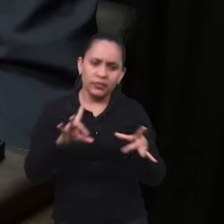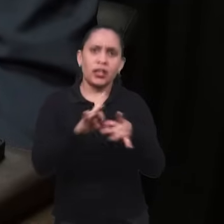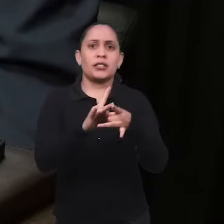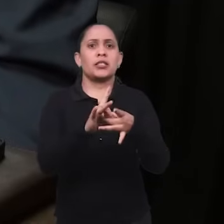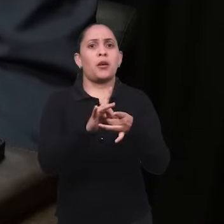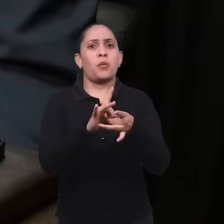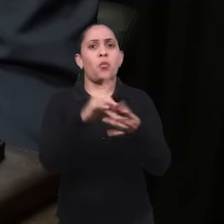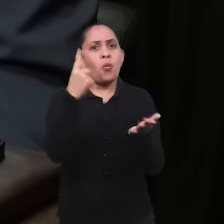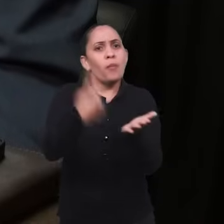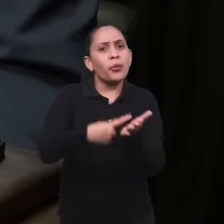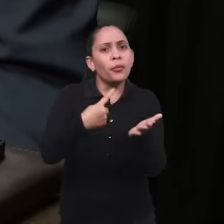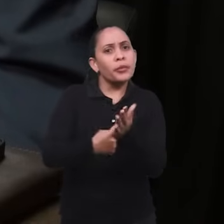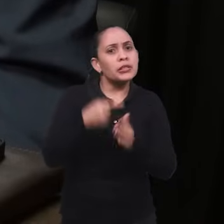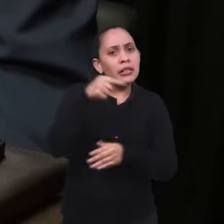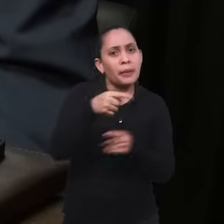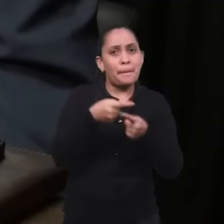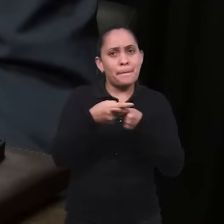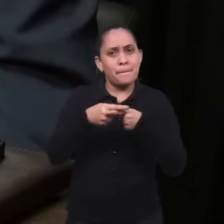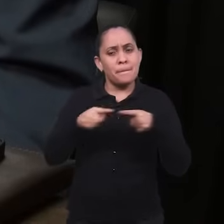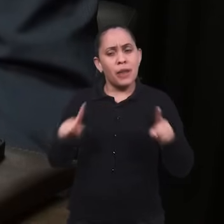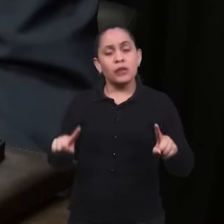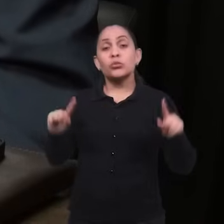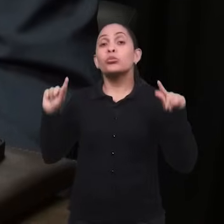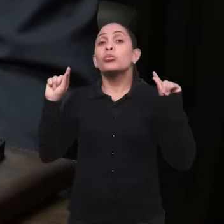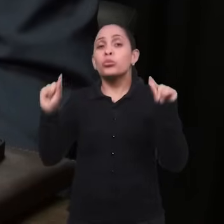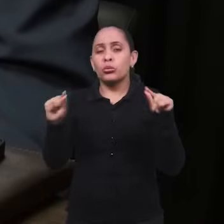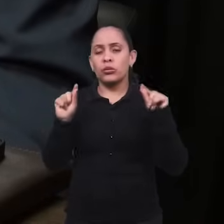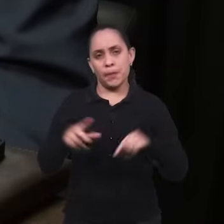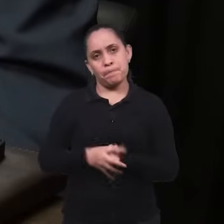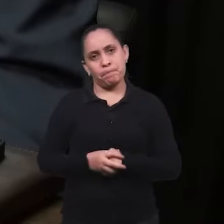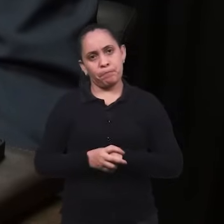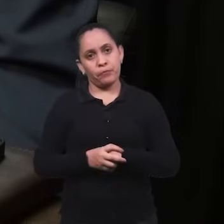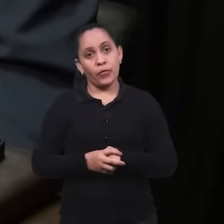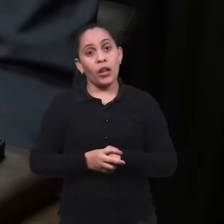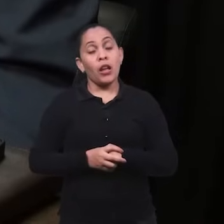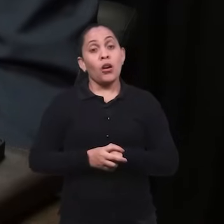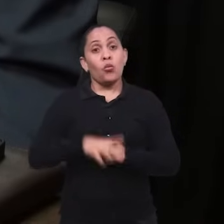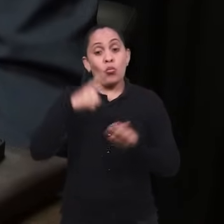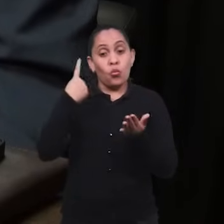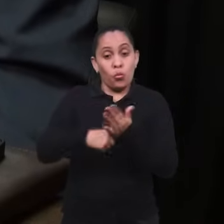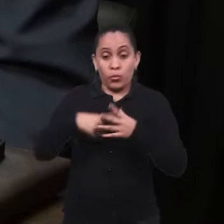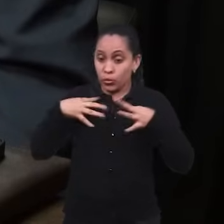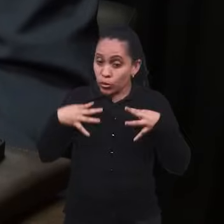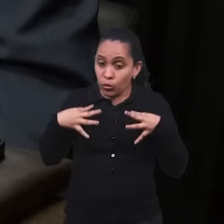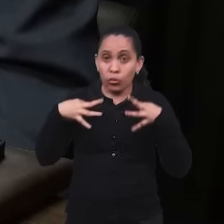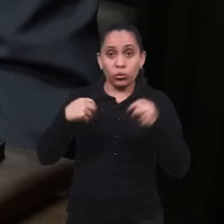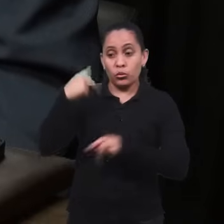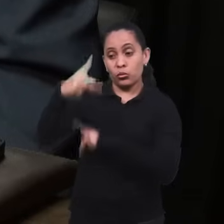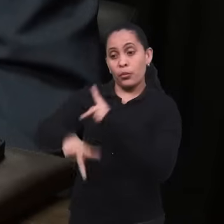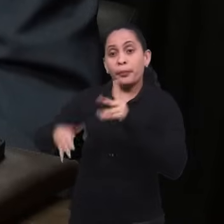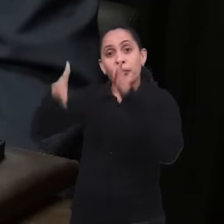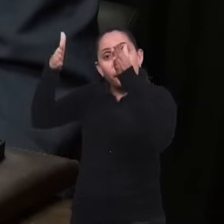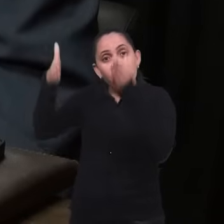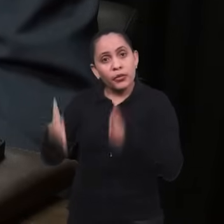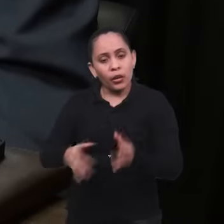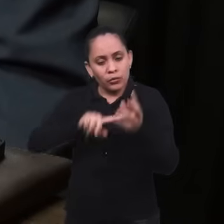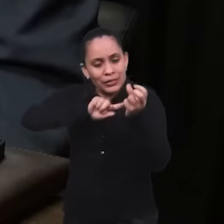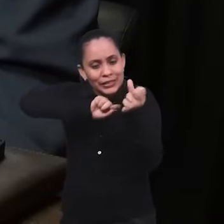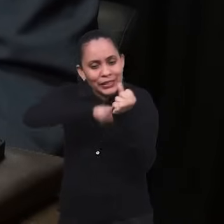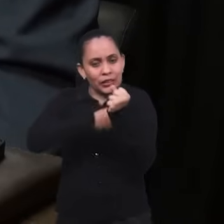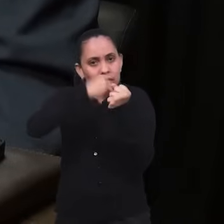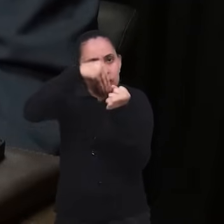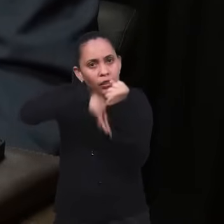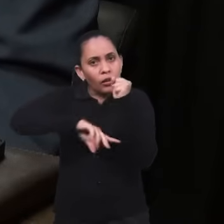descendência, né, mas sim, aquilo seria algo que seria dado para a igreja dessa hora. É um mistério desse